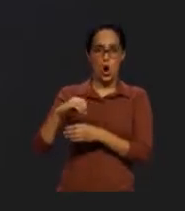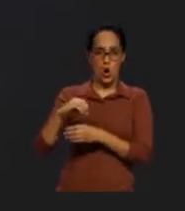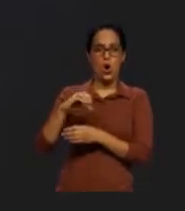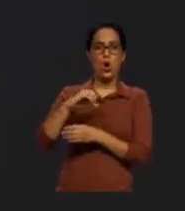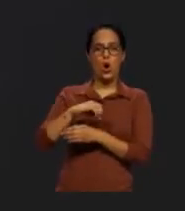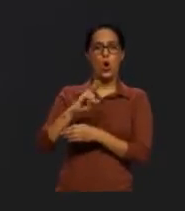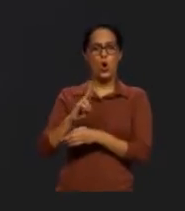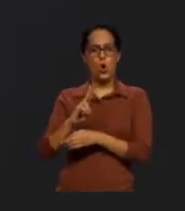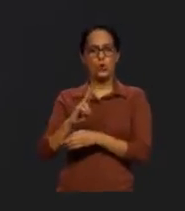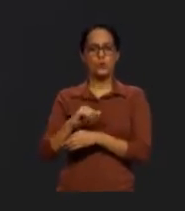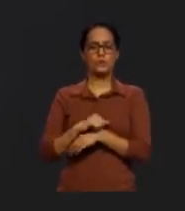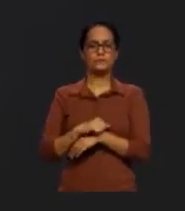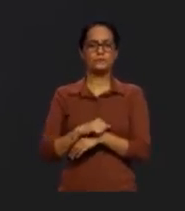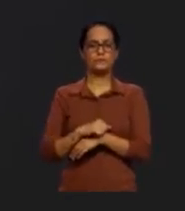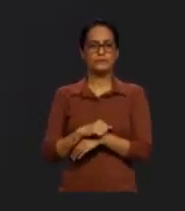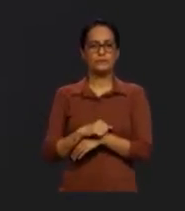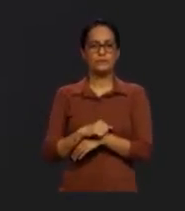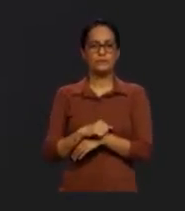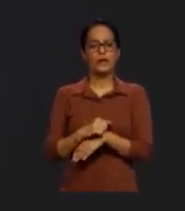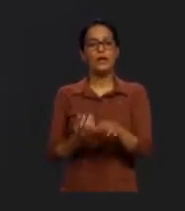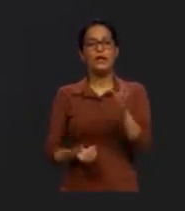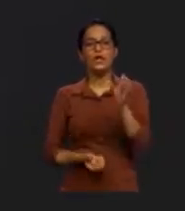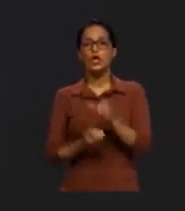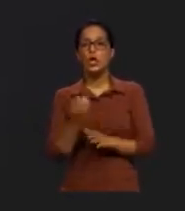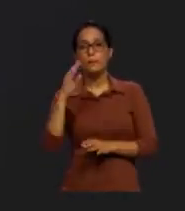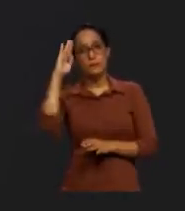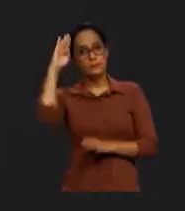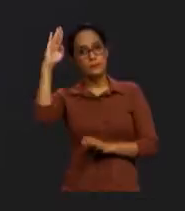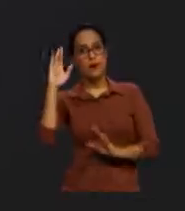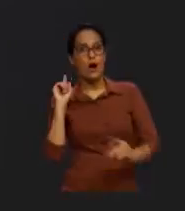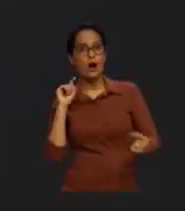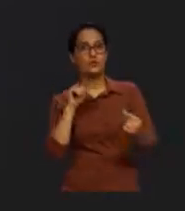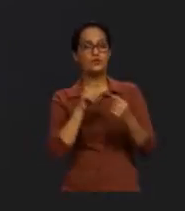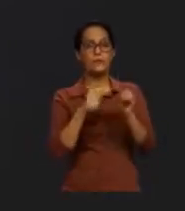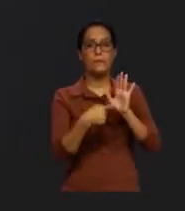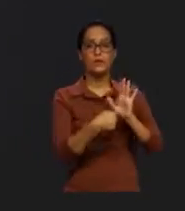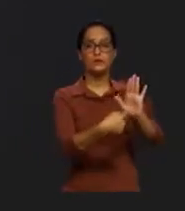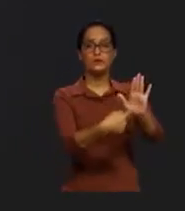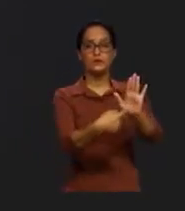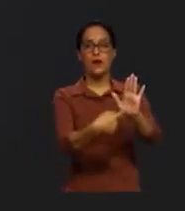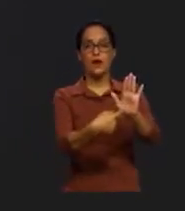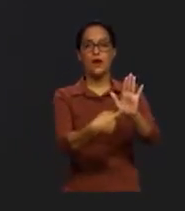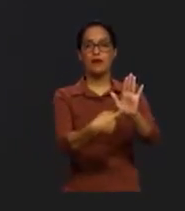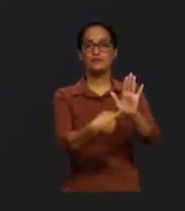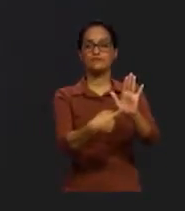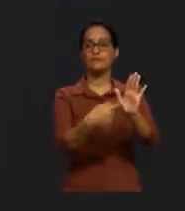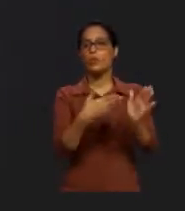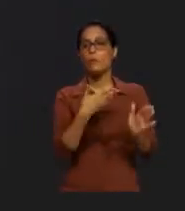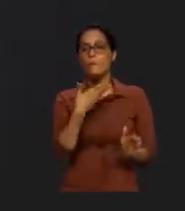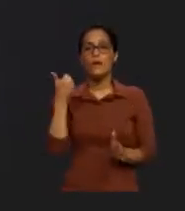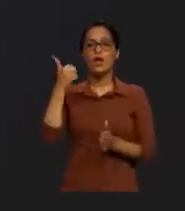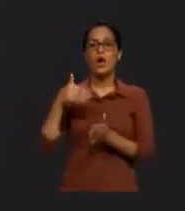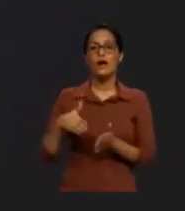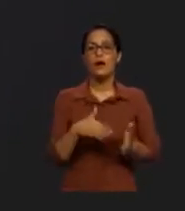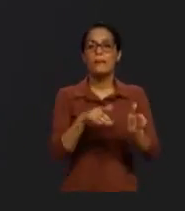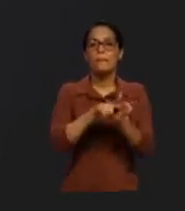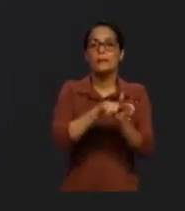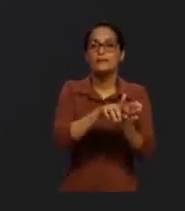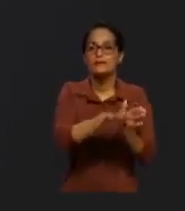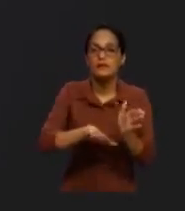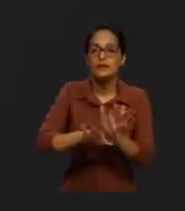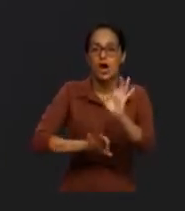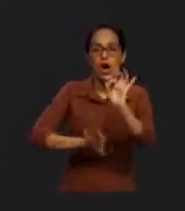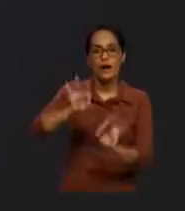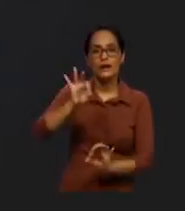Saúde, ela foi criada com o principal objetivo de estabelecer as direções de pesquisa, elaborar normas